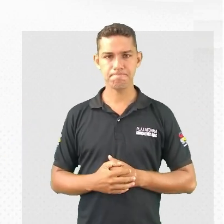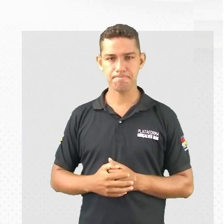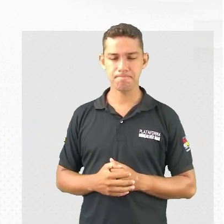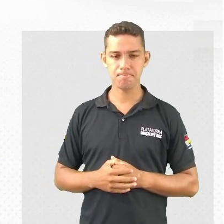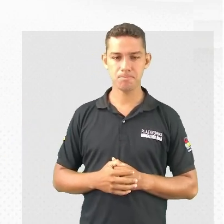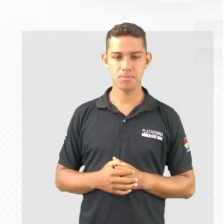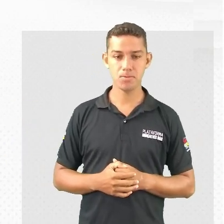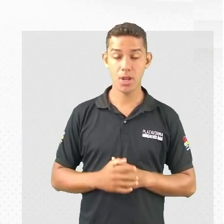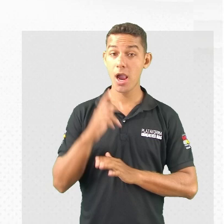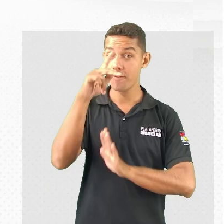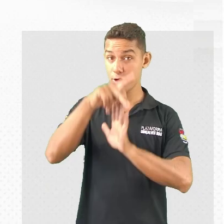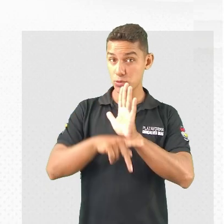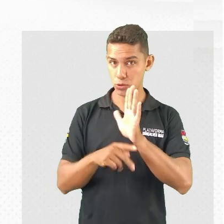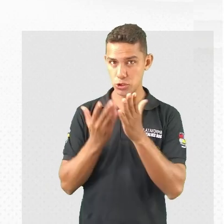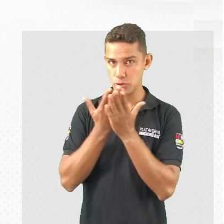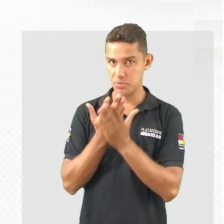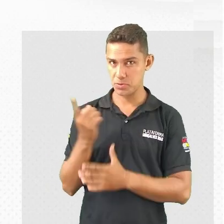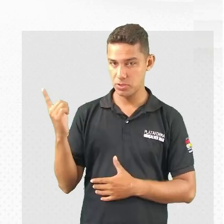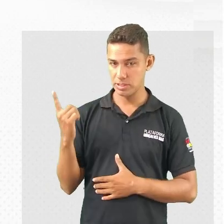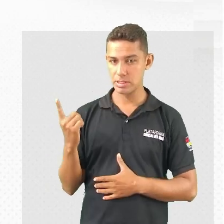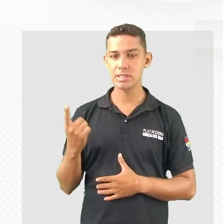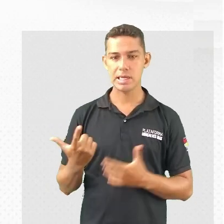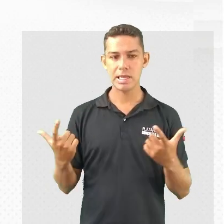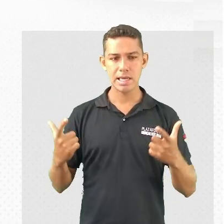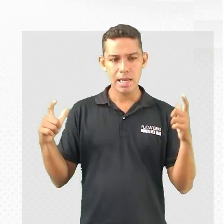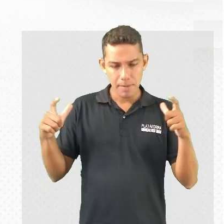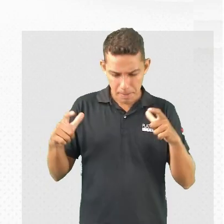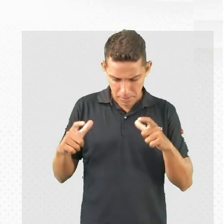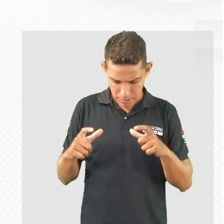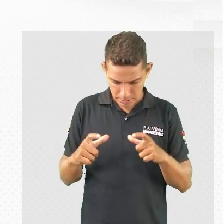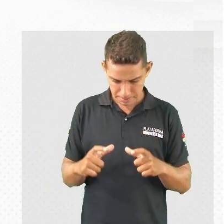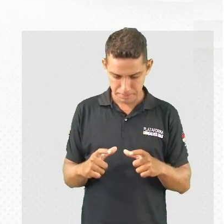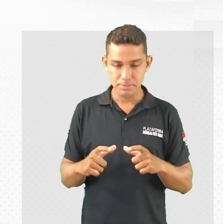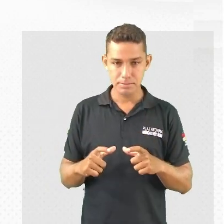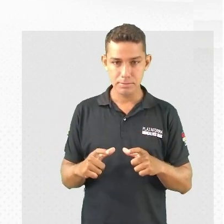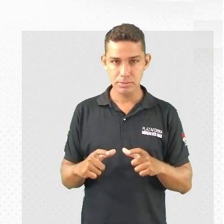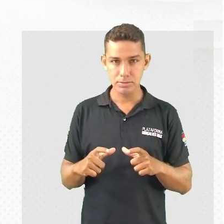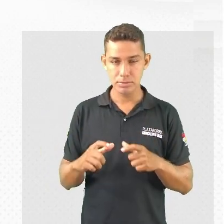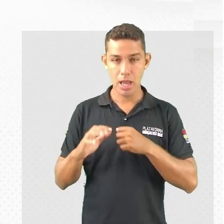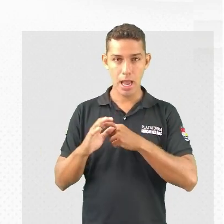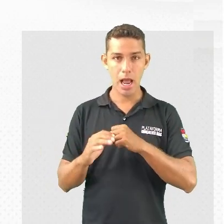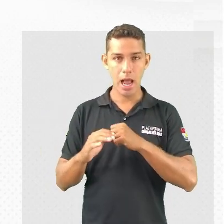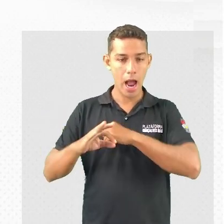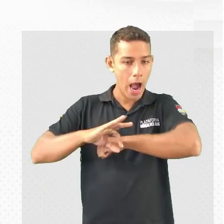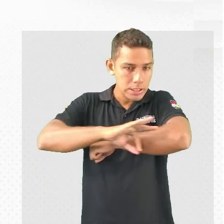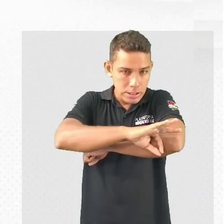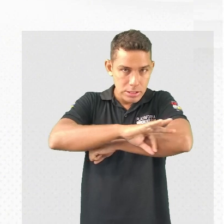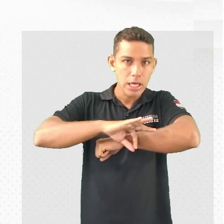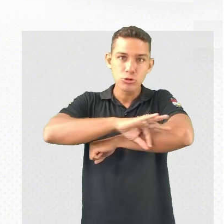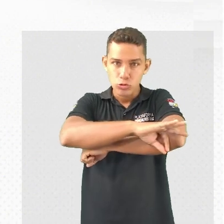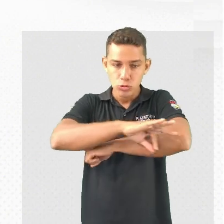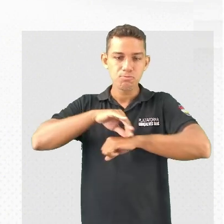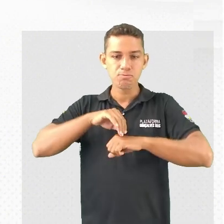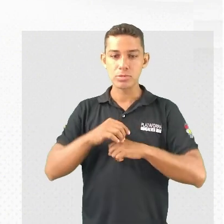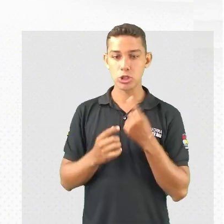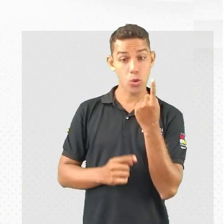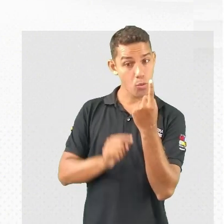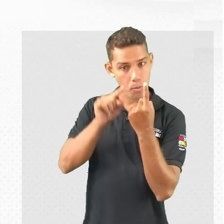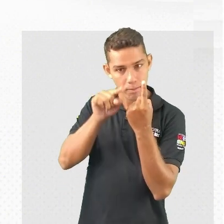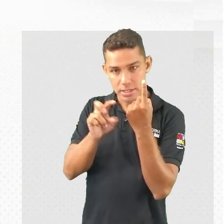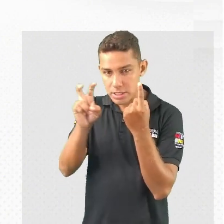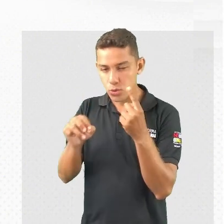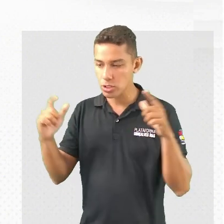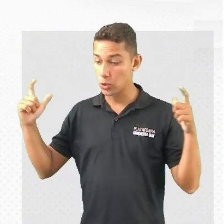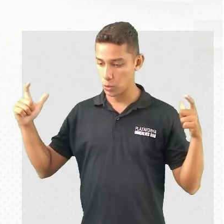um projeto, né, que é uma planta baixa. Tá? Um projeto arquitetônico. Certo? Ele usou a escala 1 para 50, quer dizer, ele